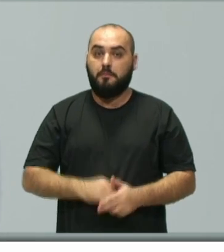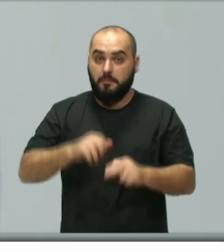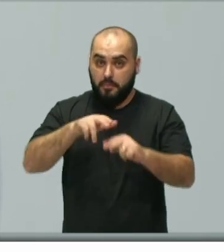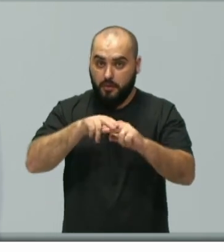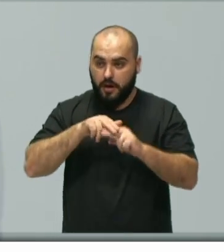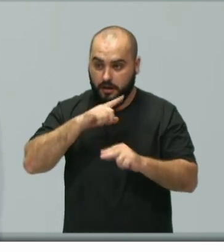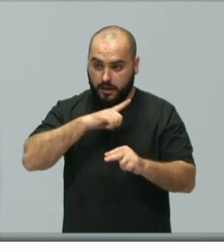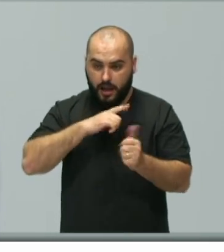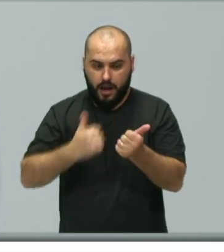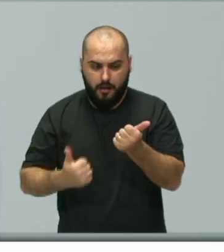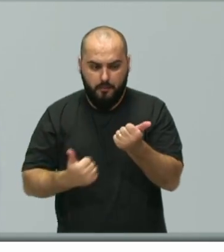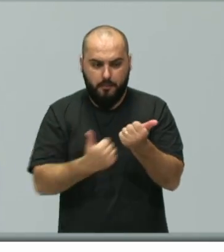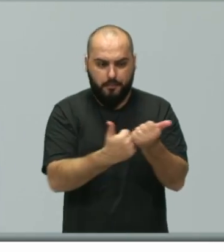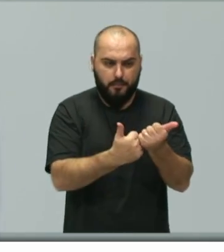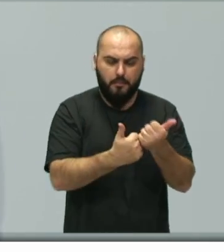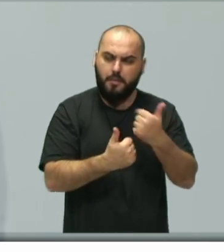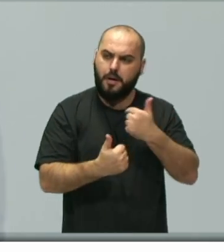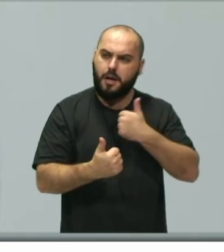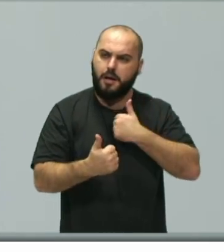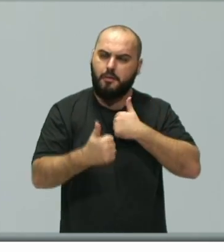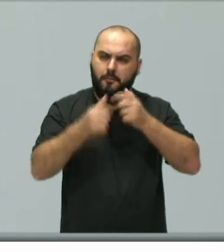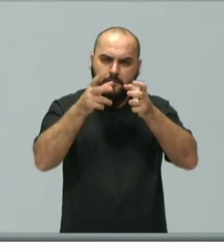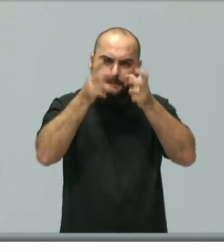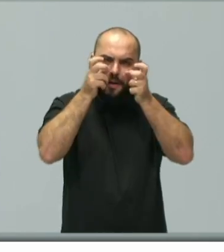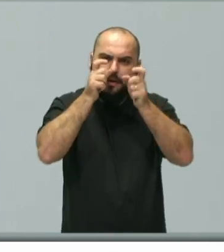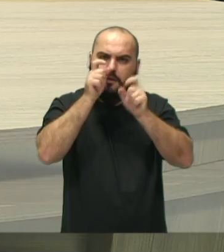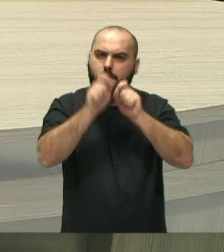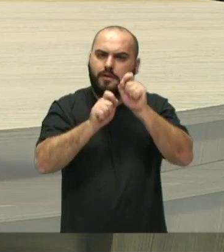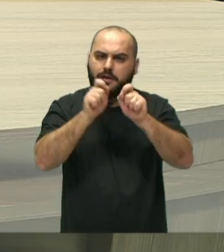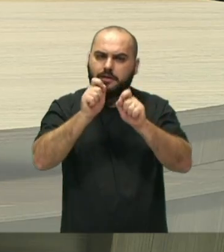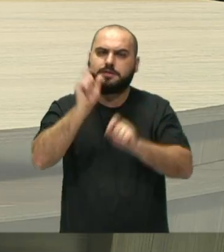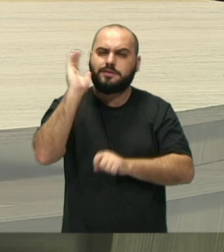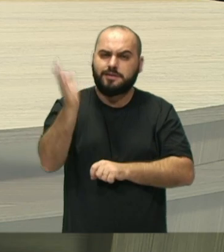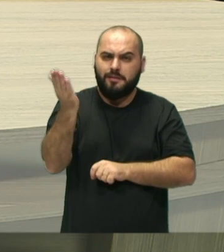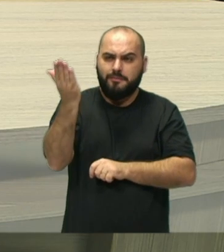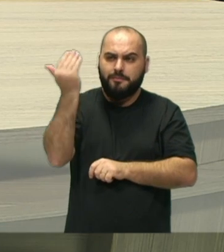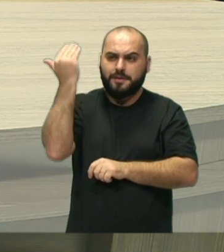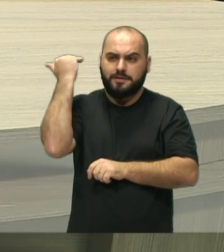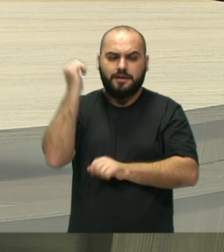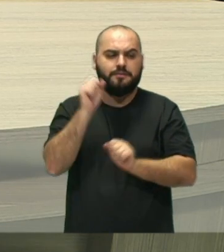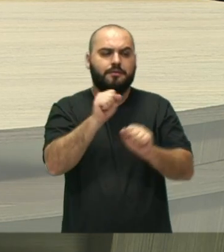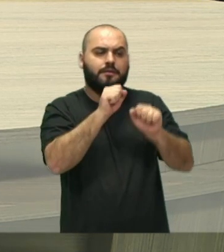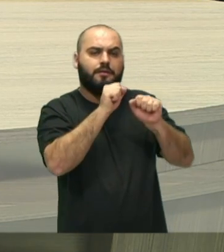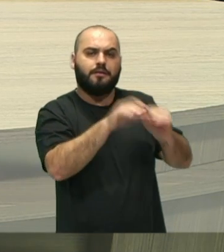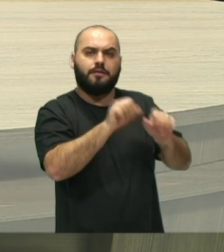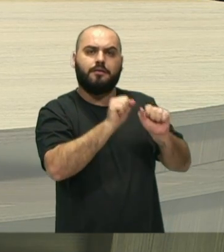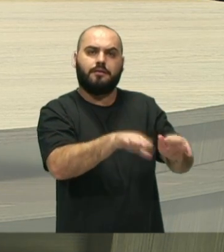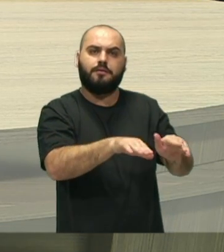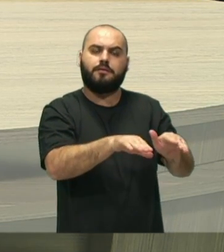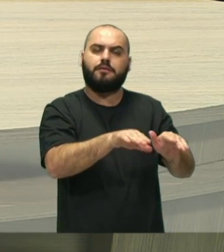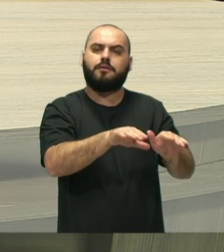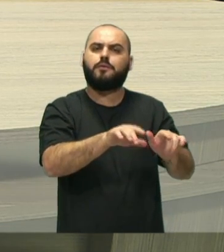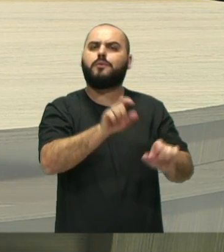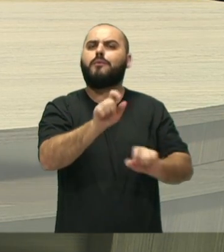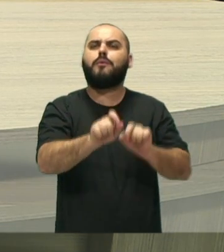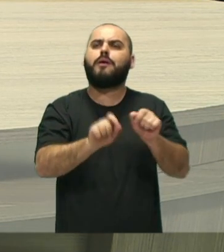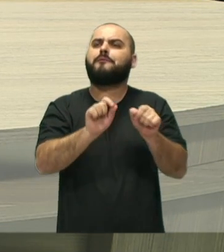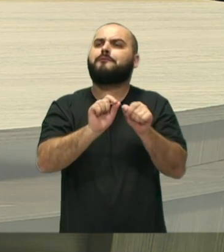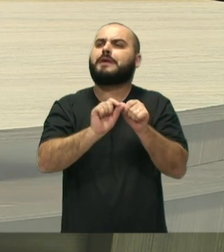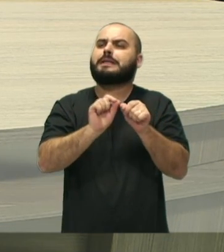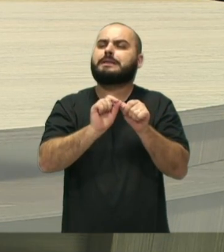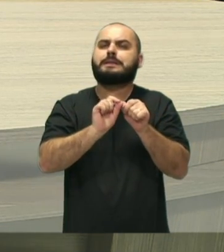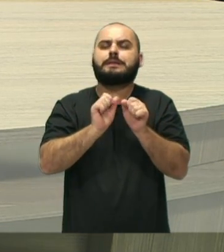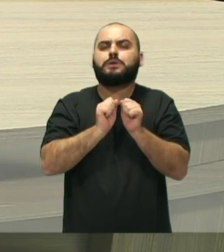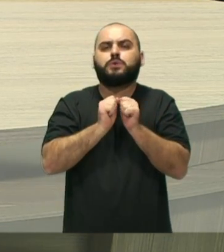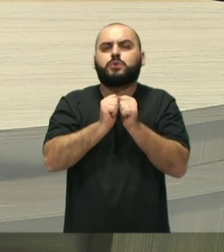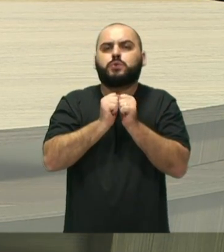percebo o que eu já percebia como alfabetizadora, que o que você tem que fazer com as crianças cada